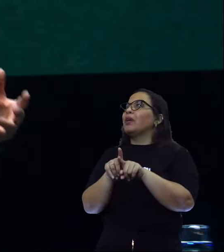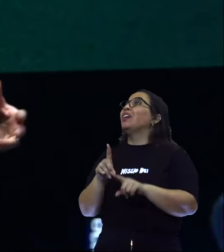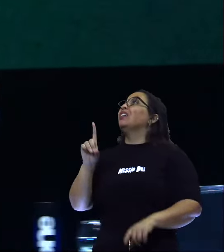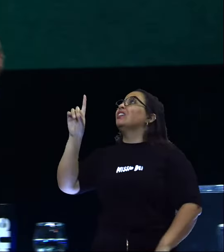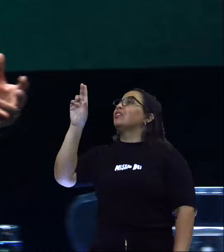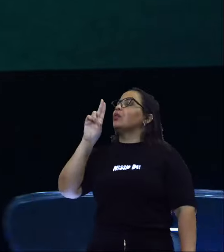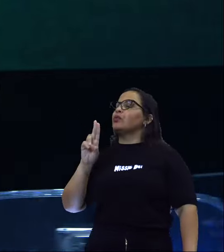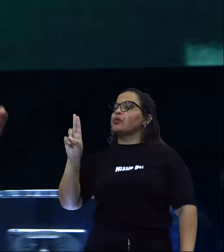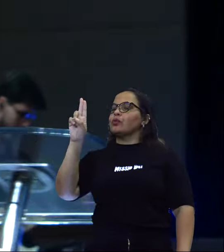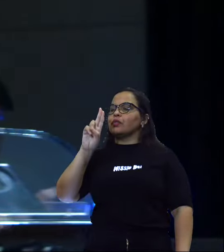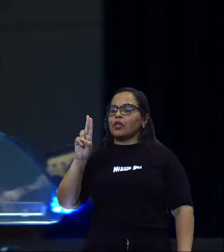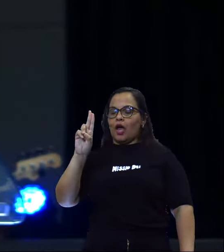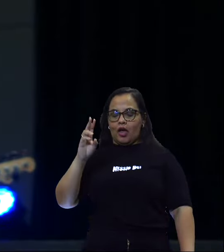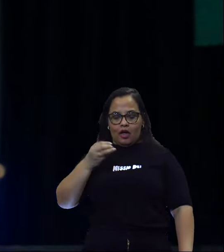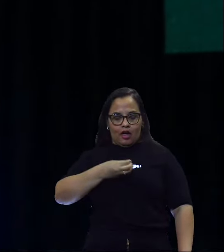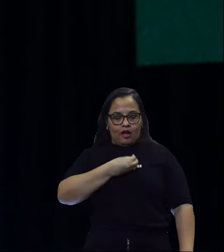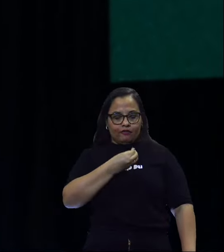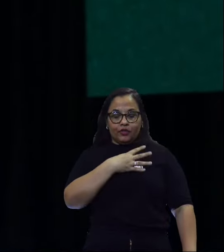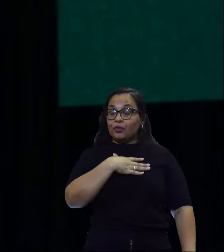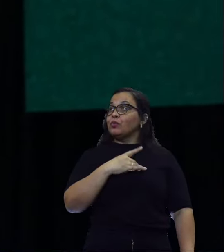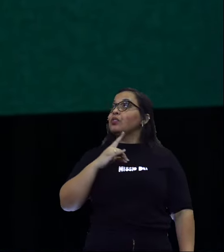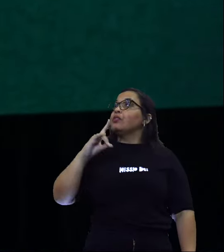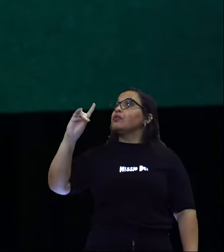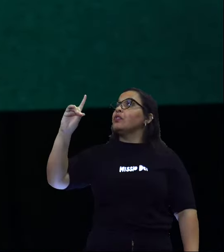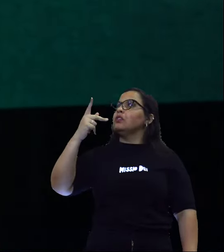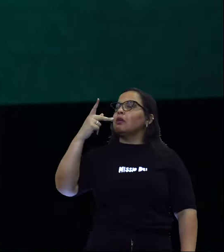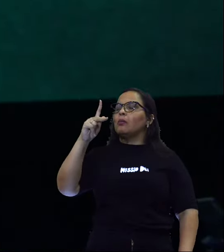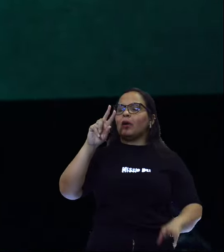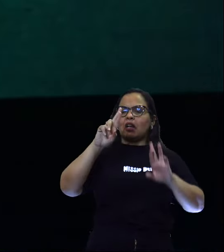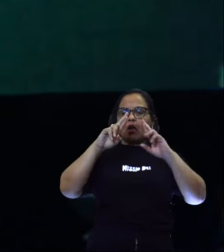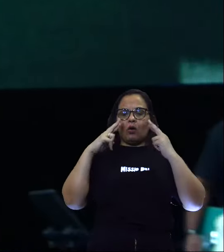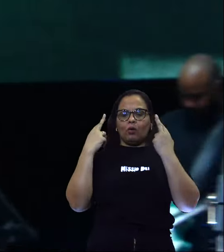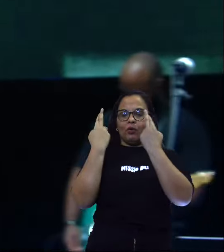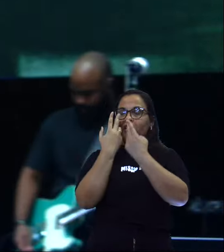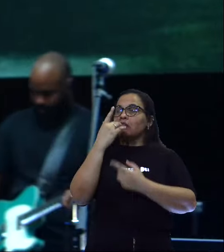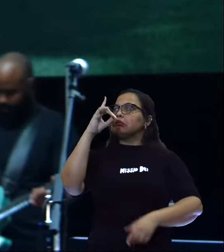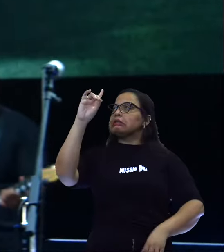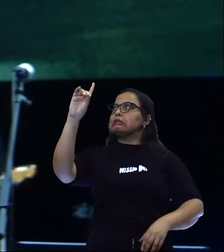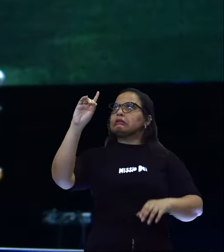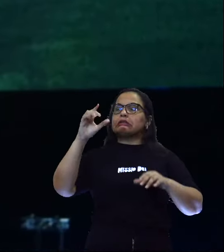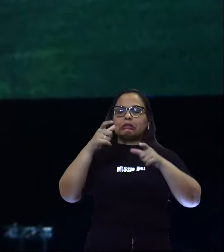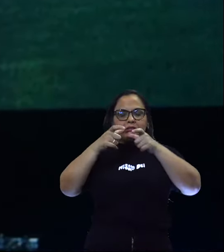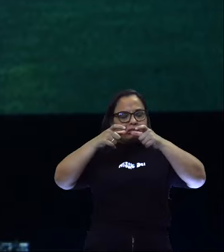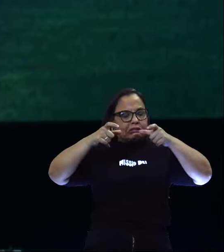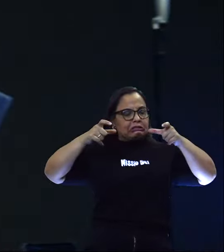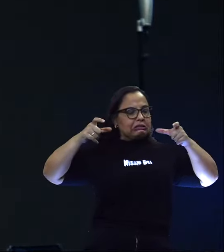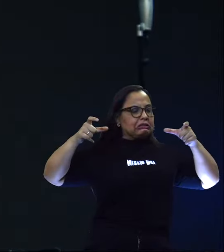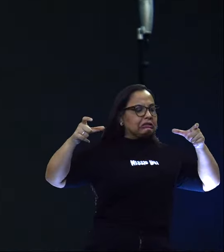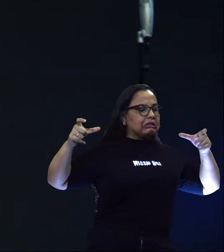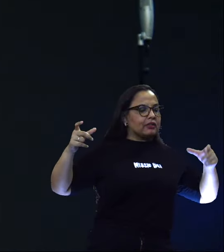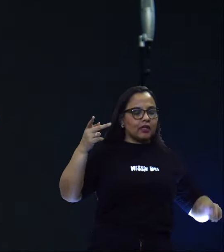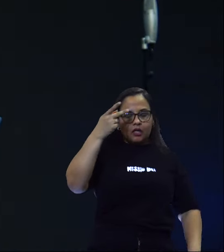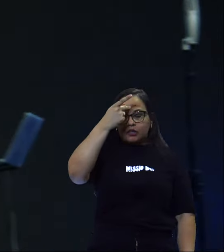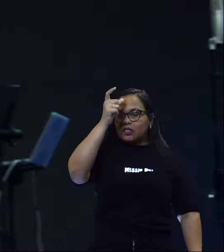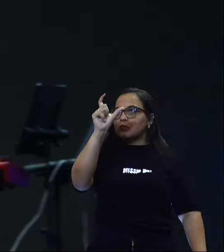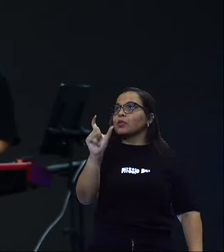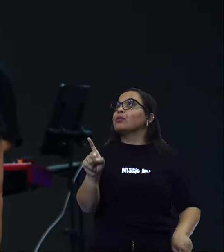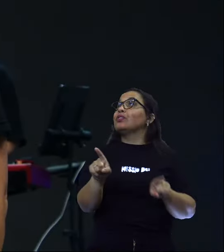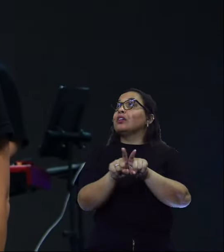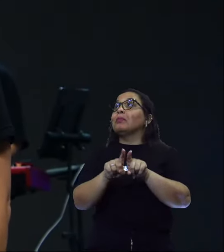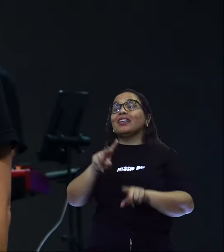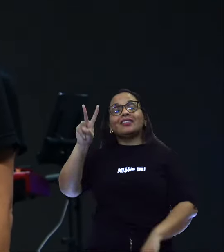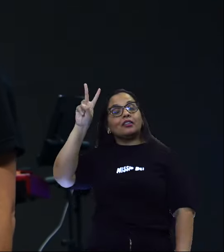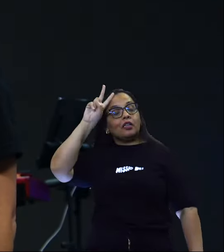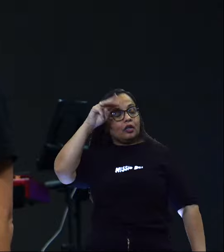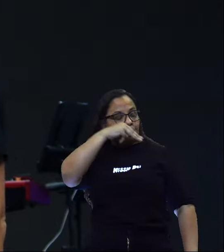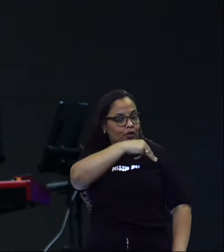que o reino possa crescer ainda mais e mais e mais. Pessoas que não perdem o senso de missão, de um chamado maravilhoso do Senhor para as nossas